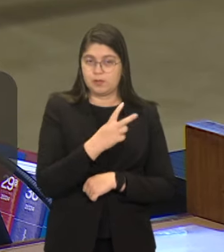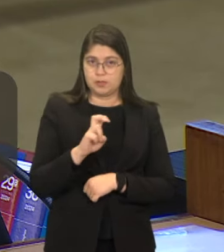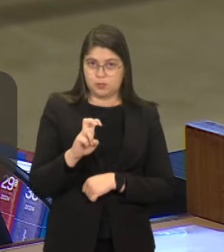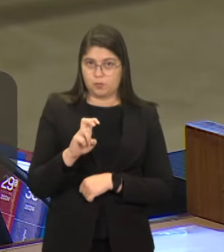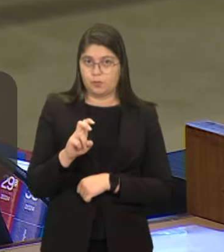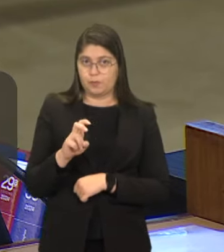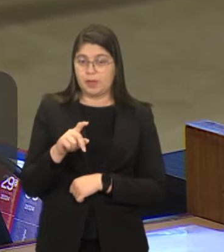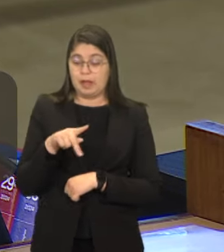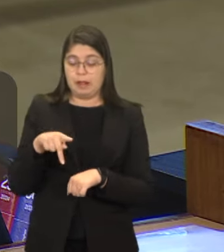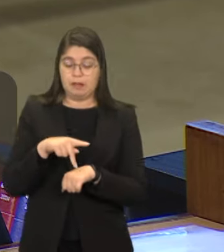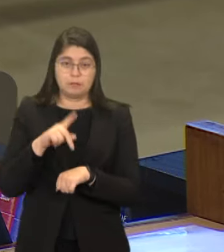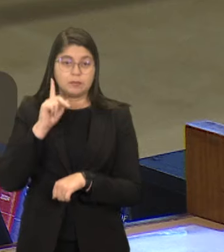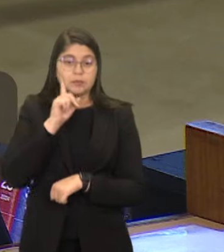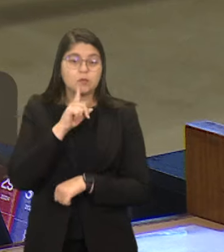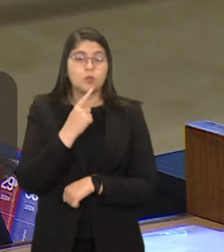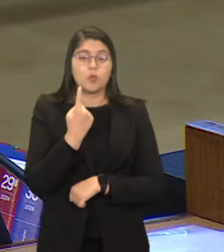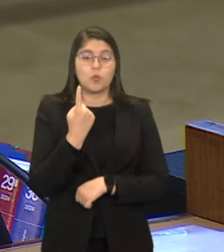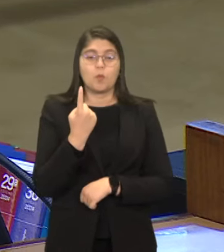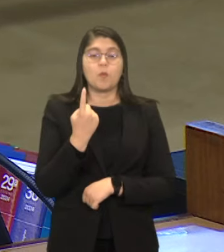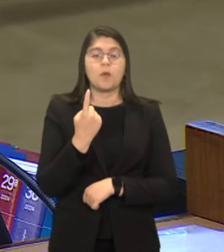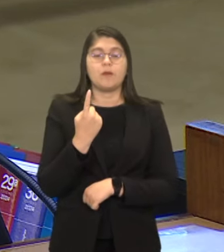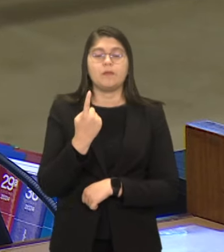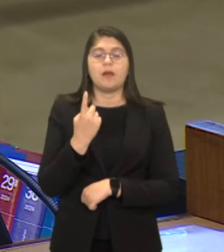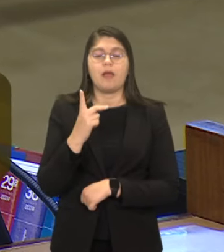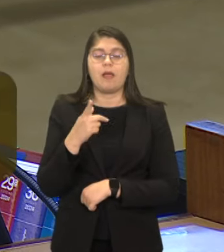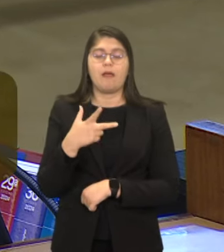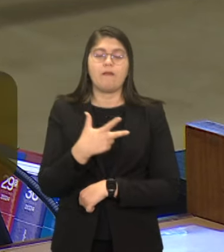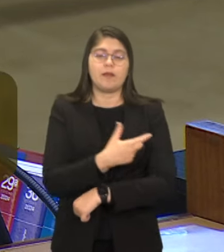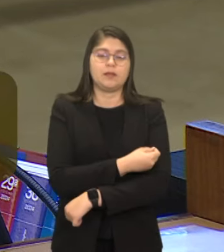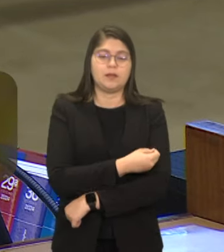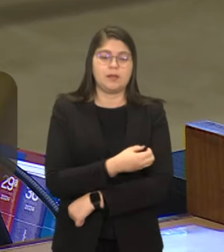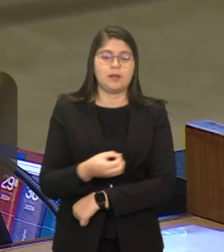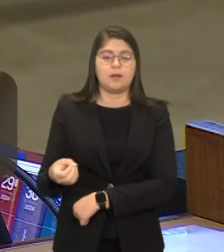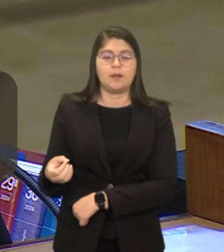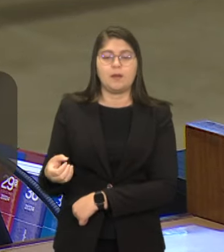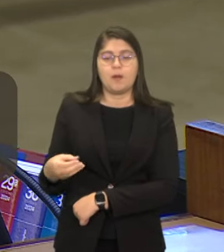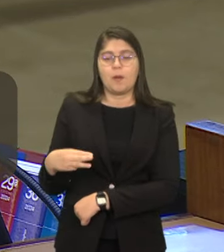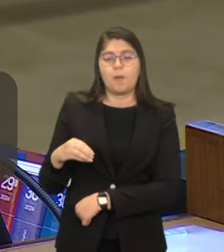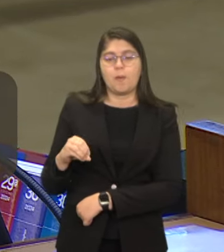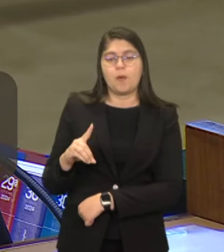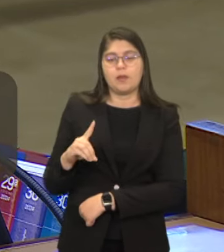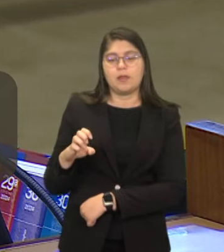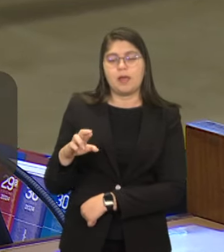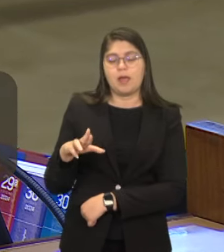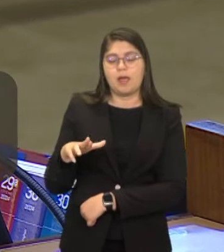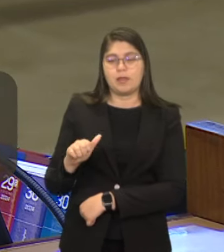Unidos, uma dose de vacina Moderna ou uma dose de Pfizer